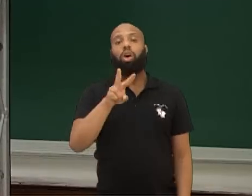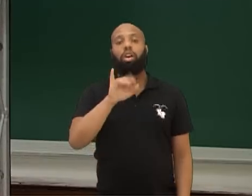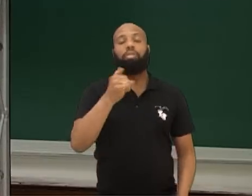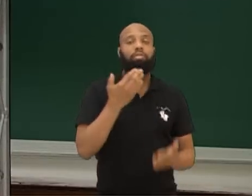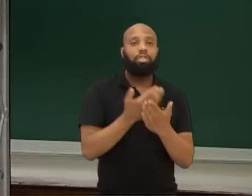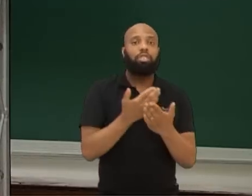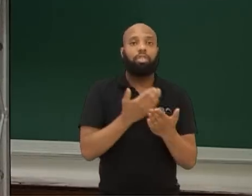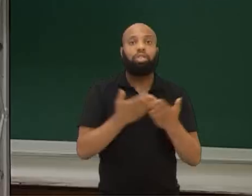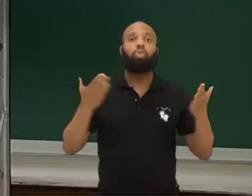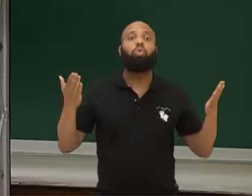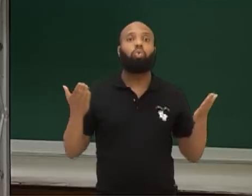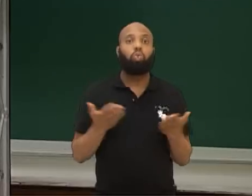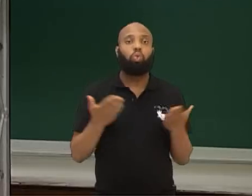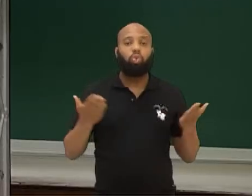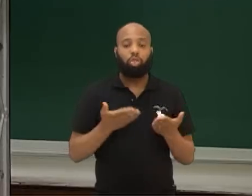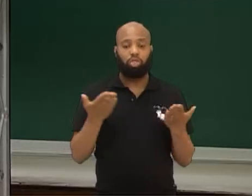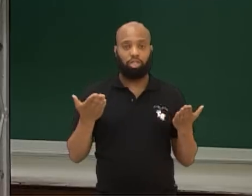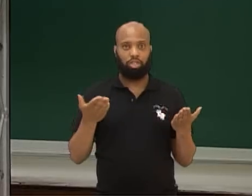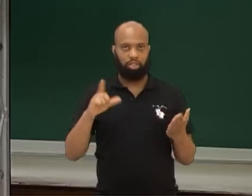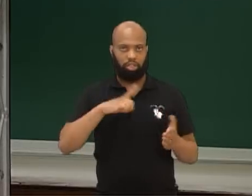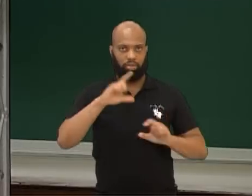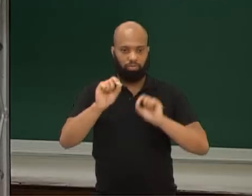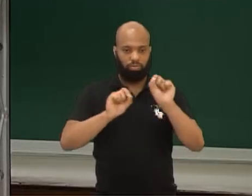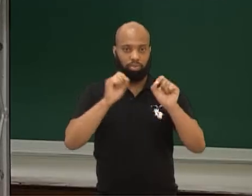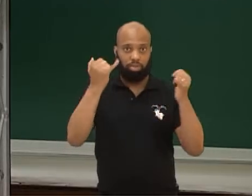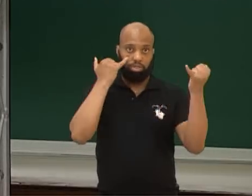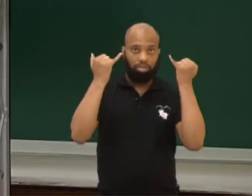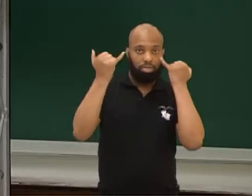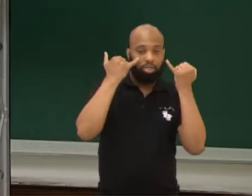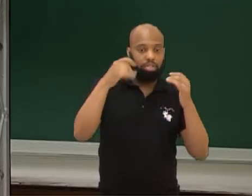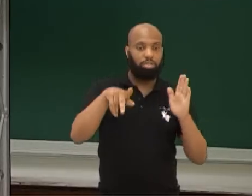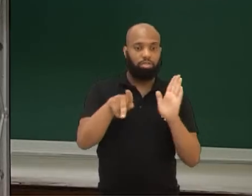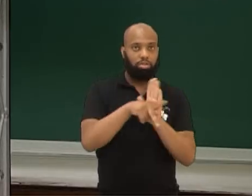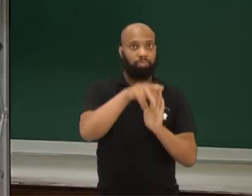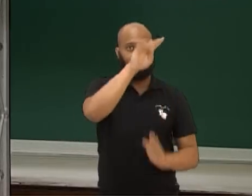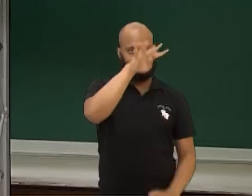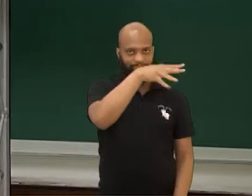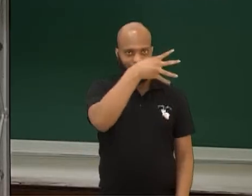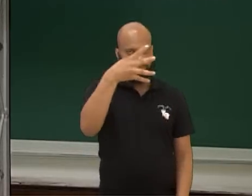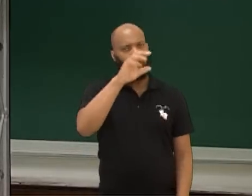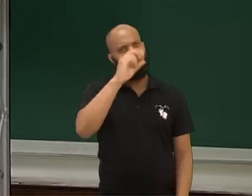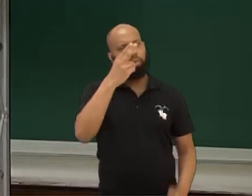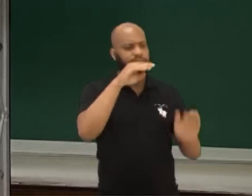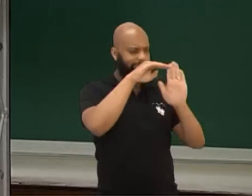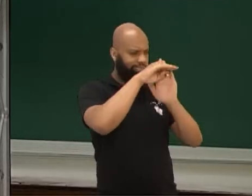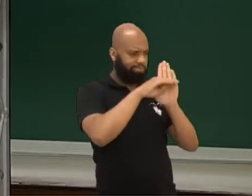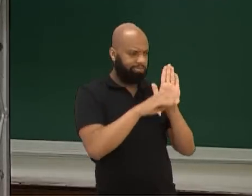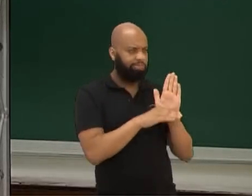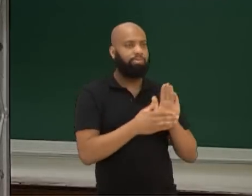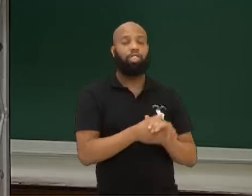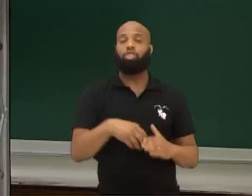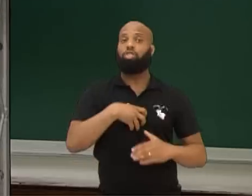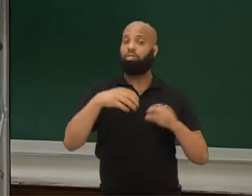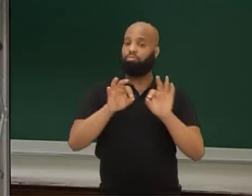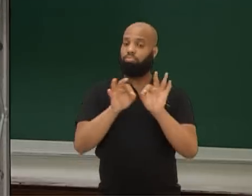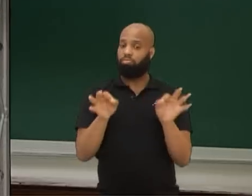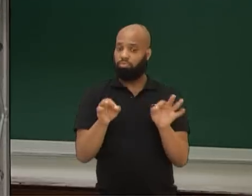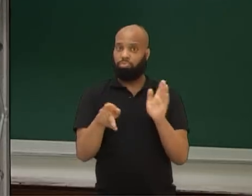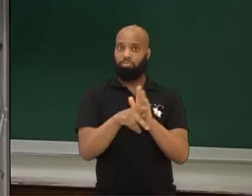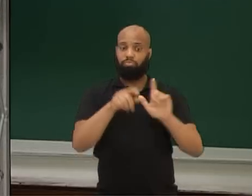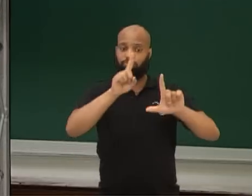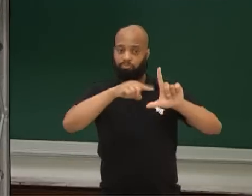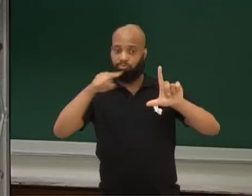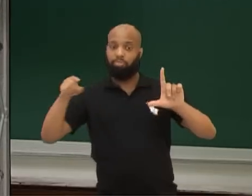estudar nessa aula? A gente vai associar informações apresentadas em listas ou tabelas, tá? Simples, aos gráficos